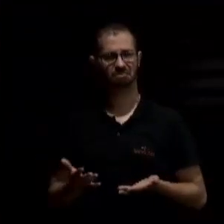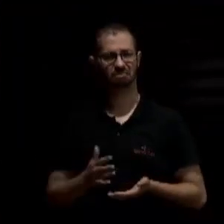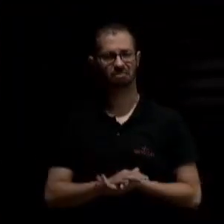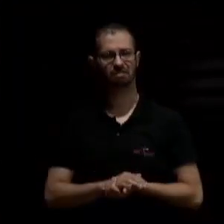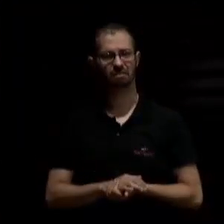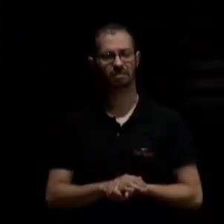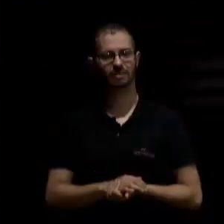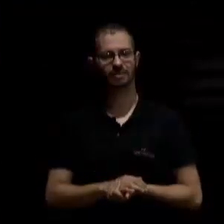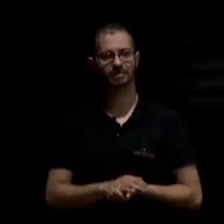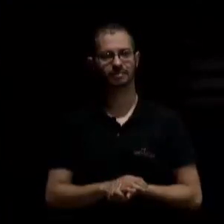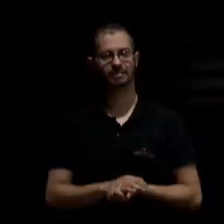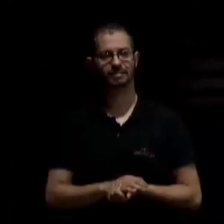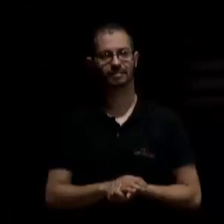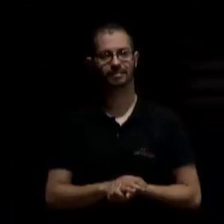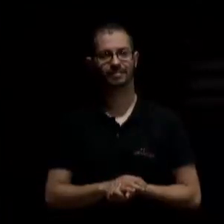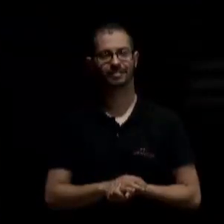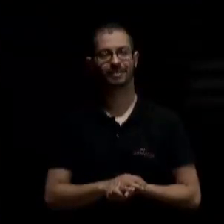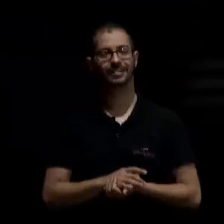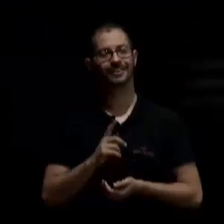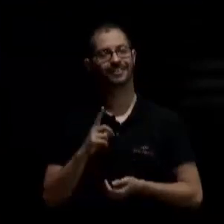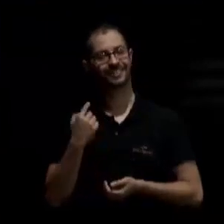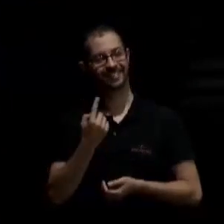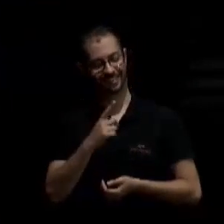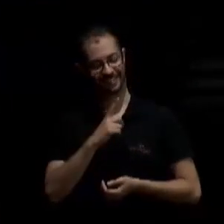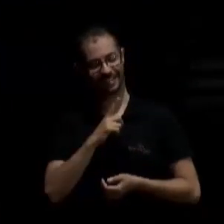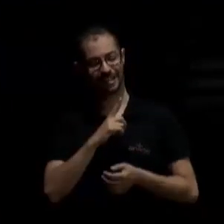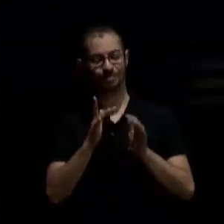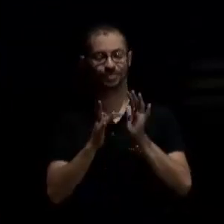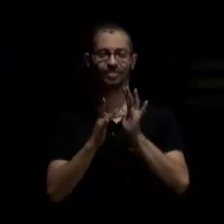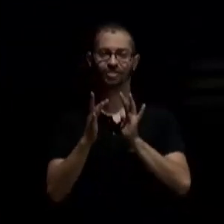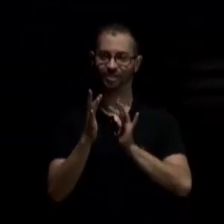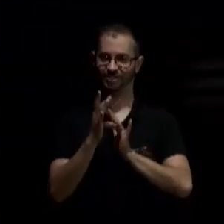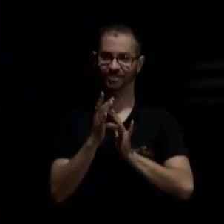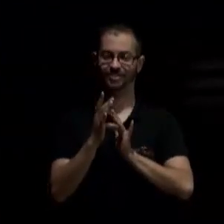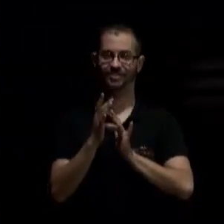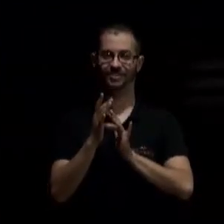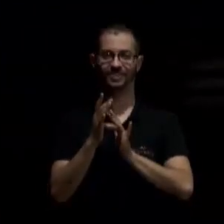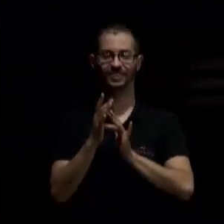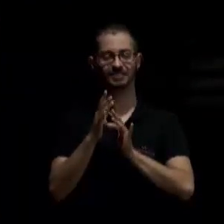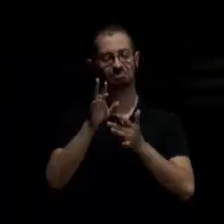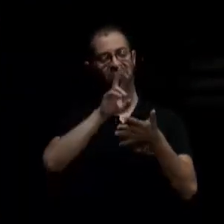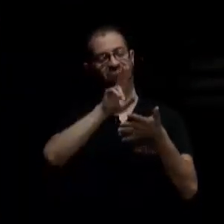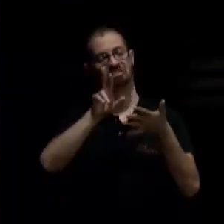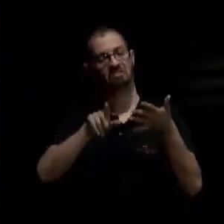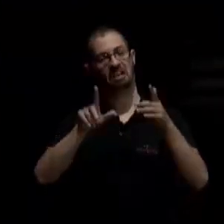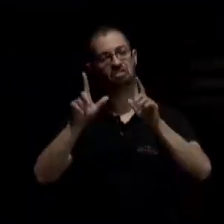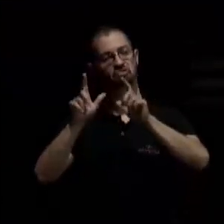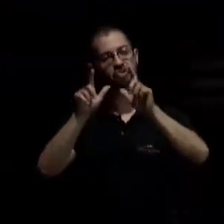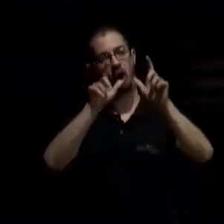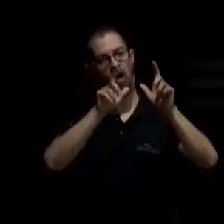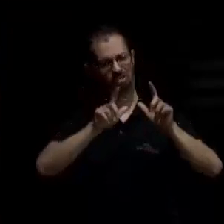Nós temos o Jesus da Idade Média, o Jesus da Renascença, são